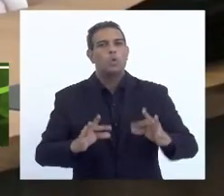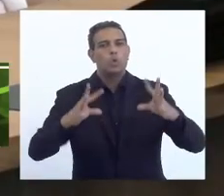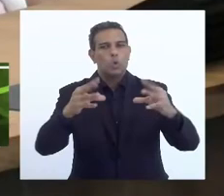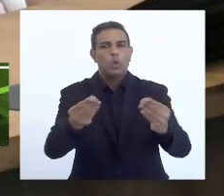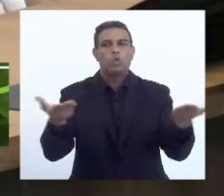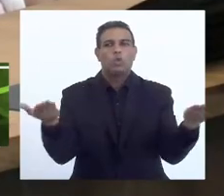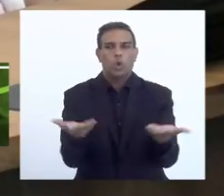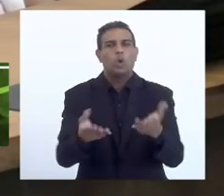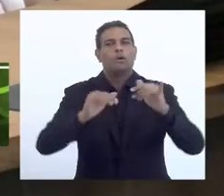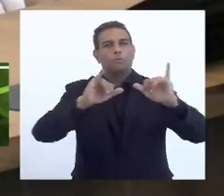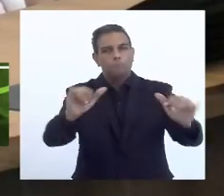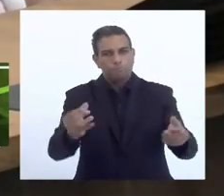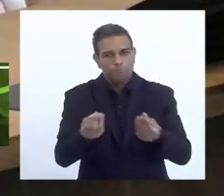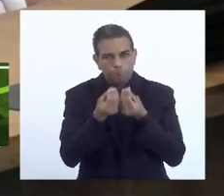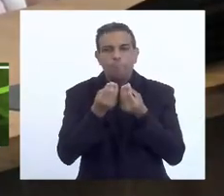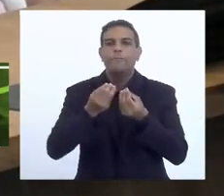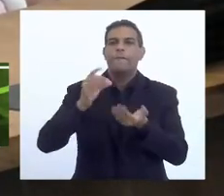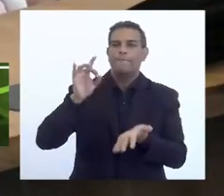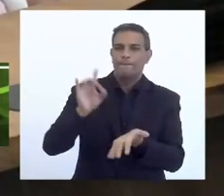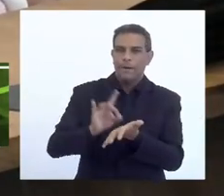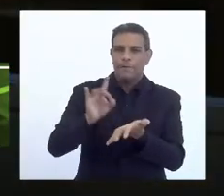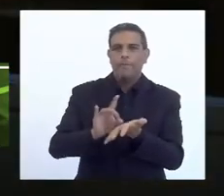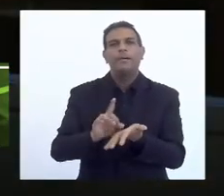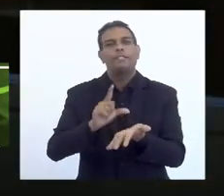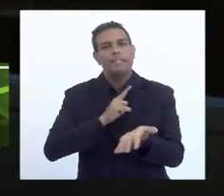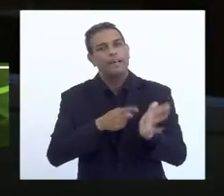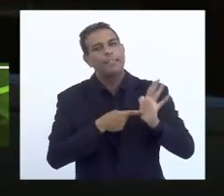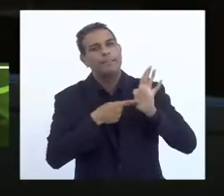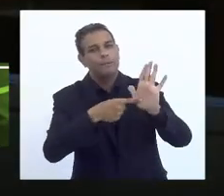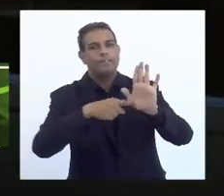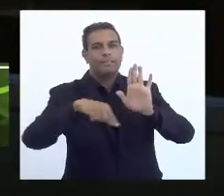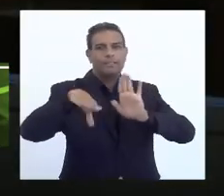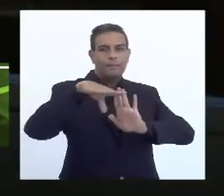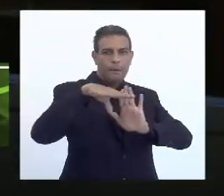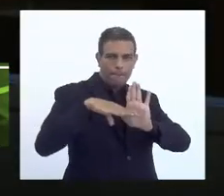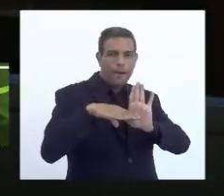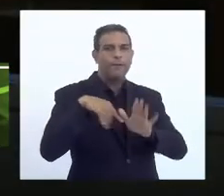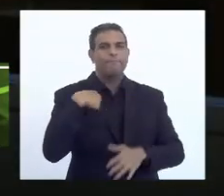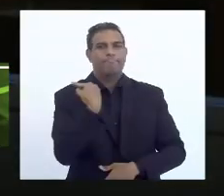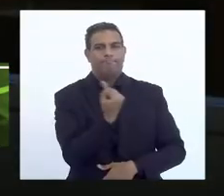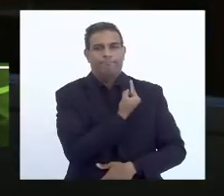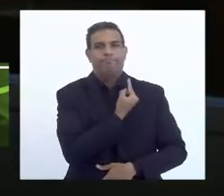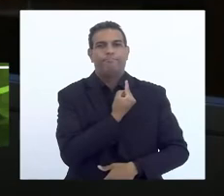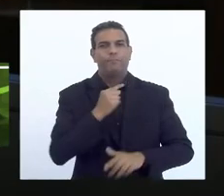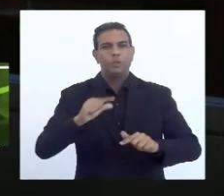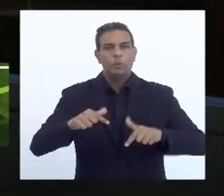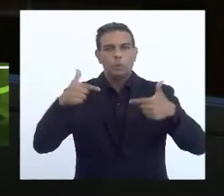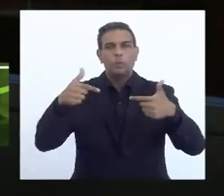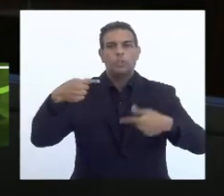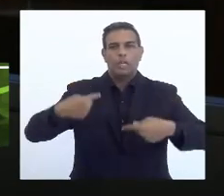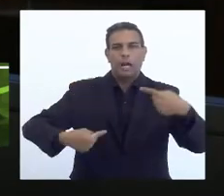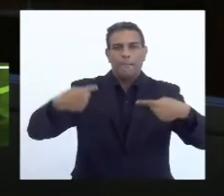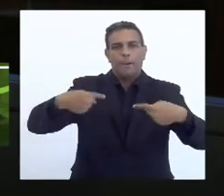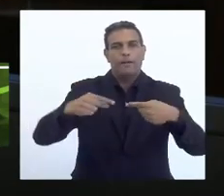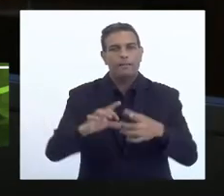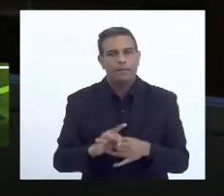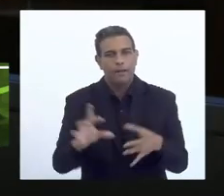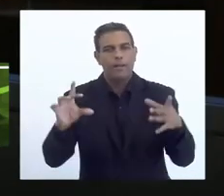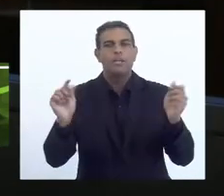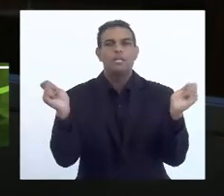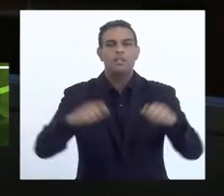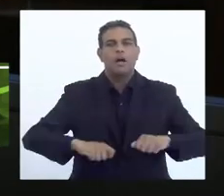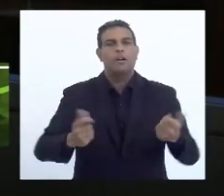hoje, mas que, evidentemente, trazem um trabalho relevante nessa disputa de uma democracia que